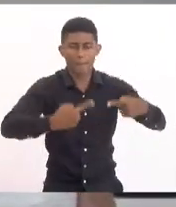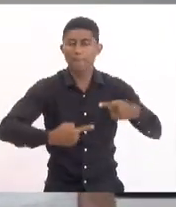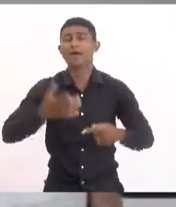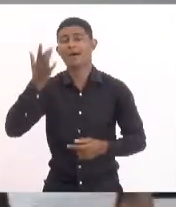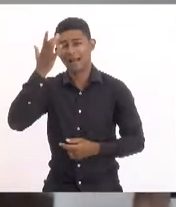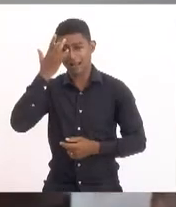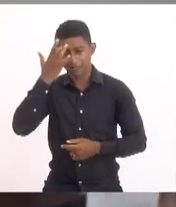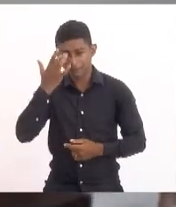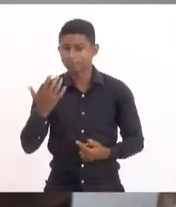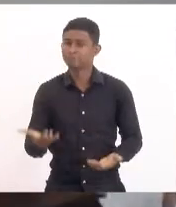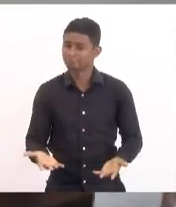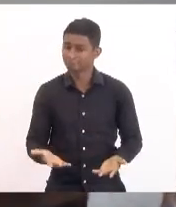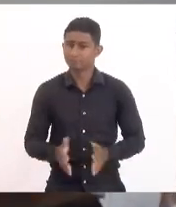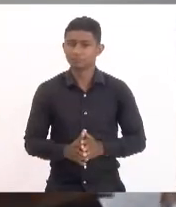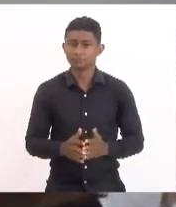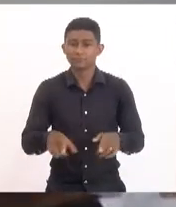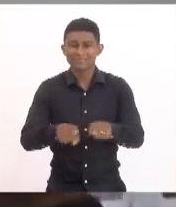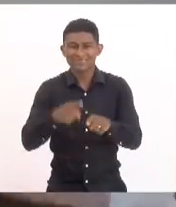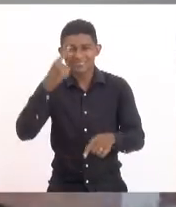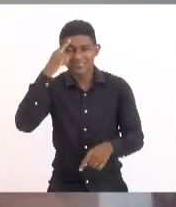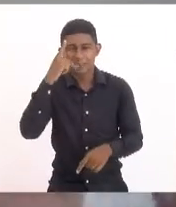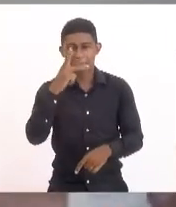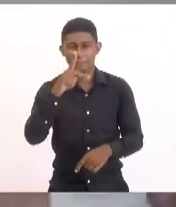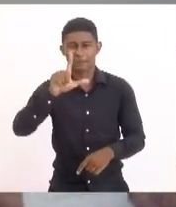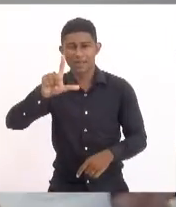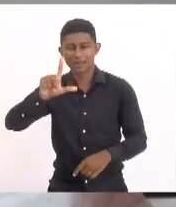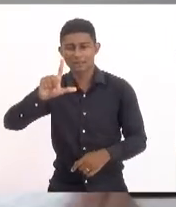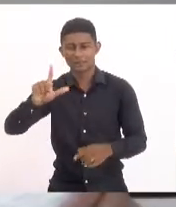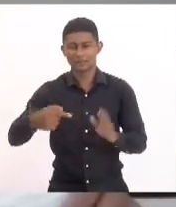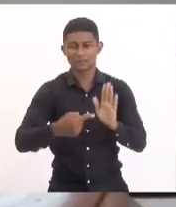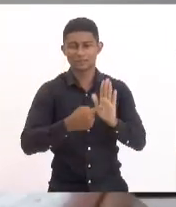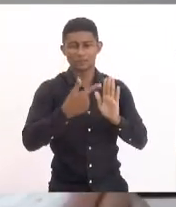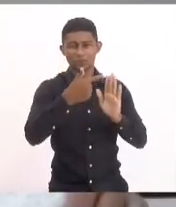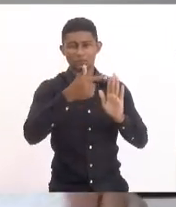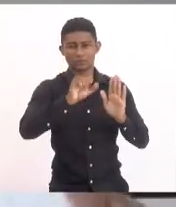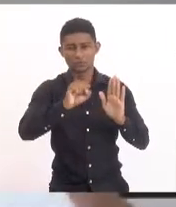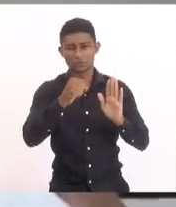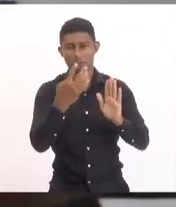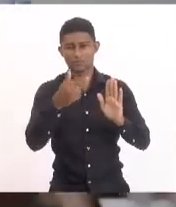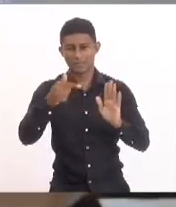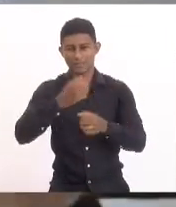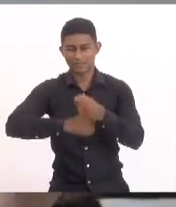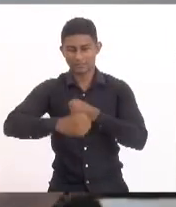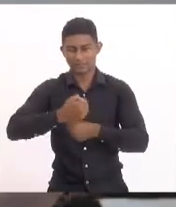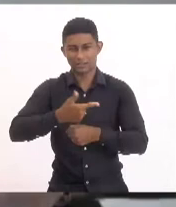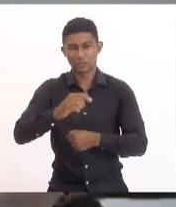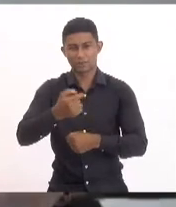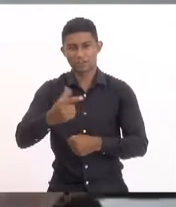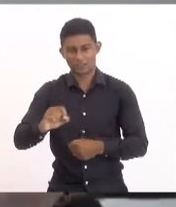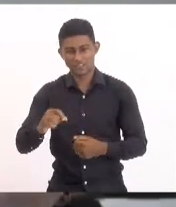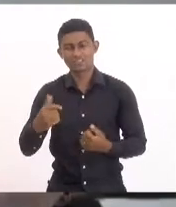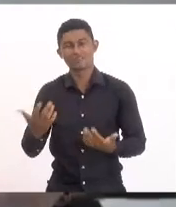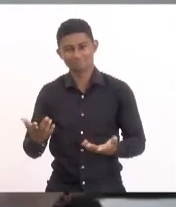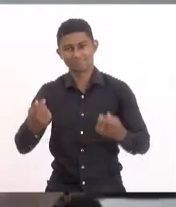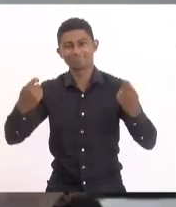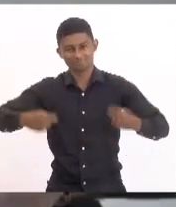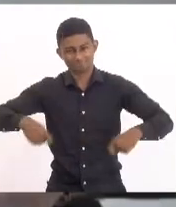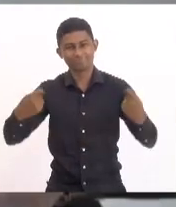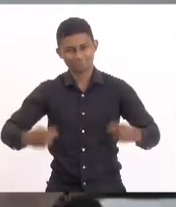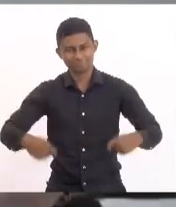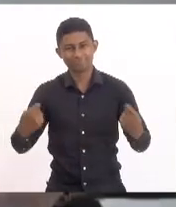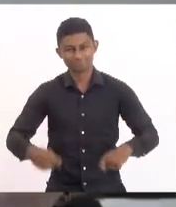junto com esse projeto do Flávio, o PL 2847-2020 da deputada Dani Monteiro, e com isso a gente...